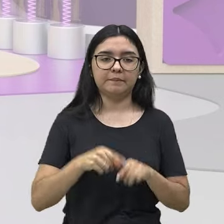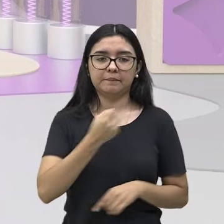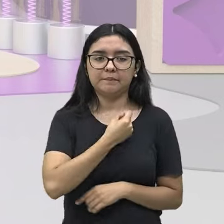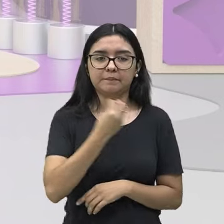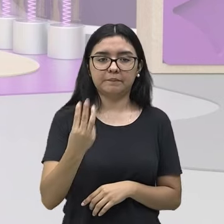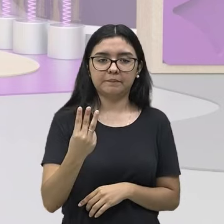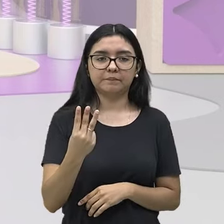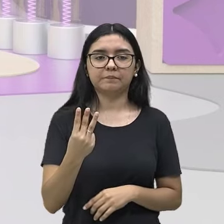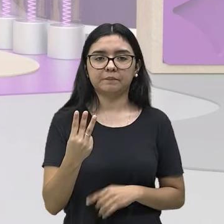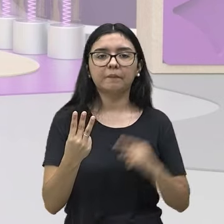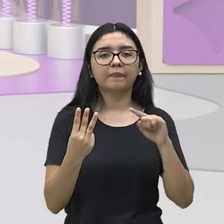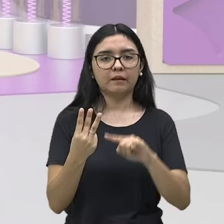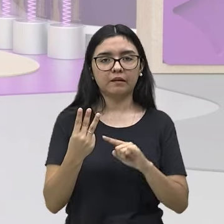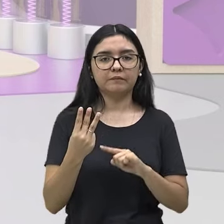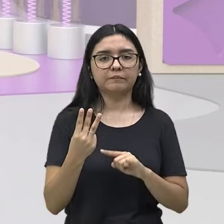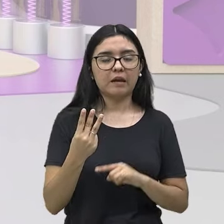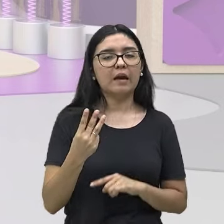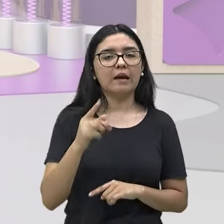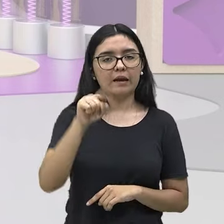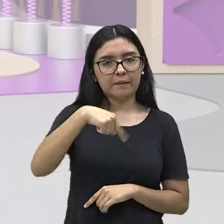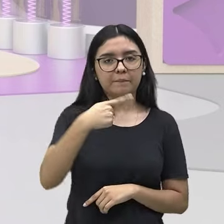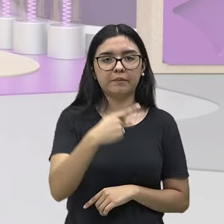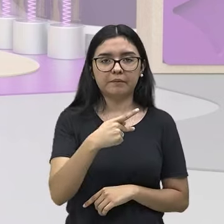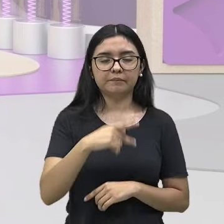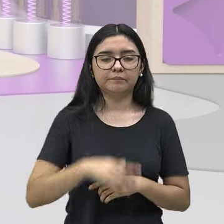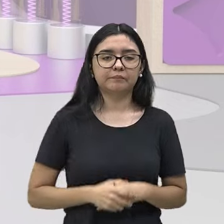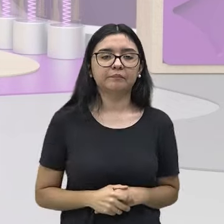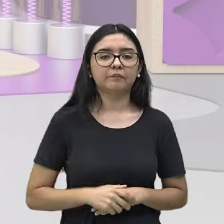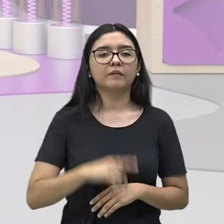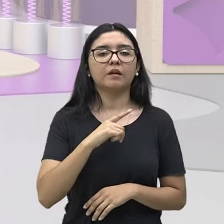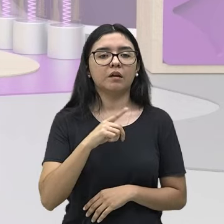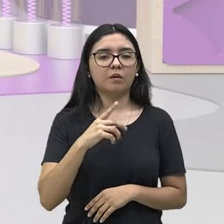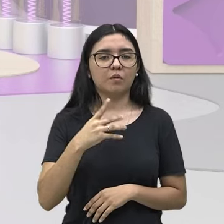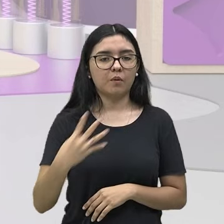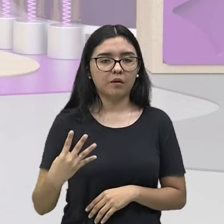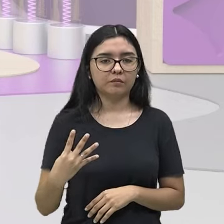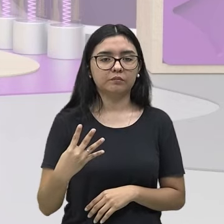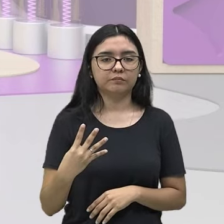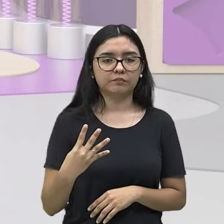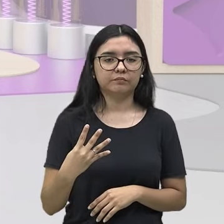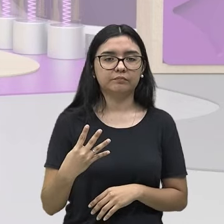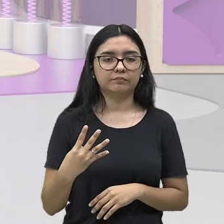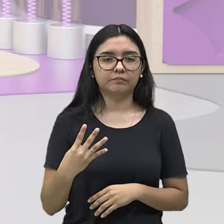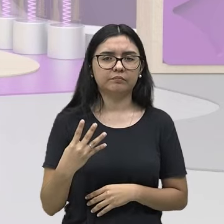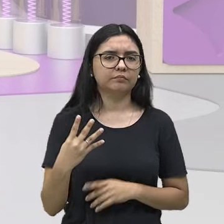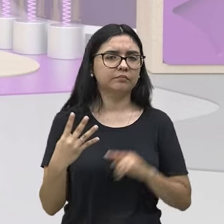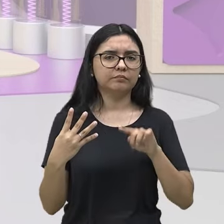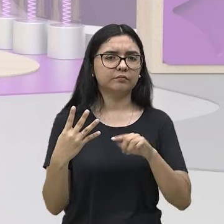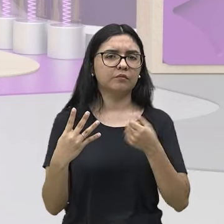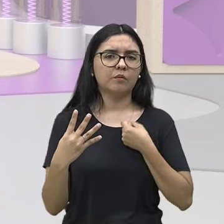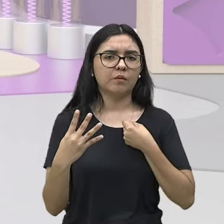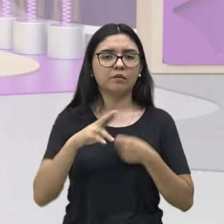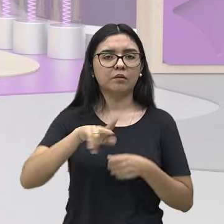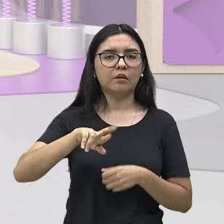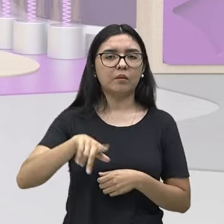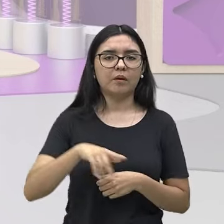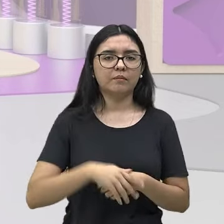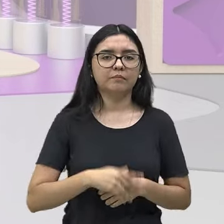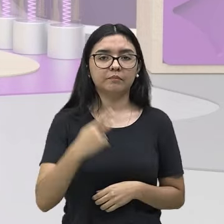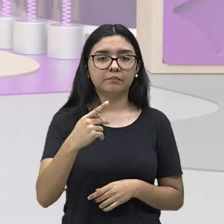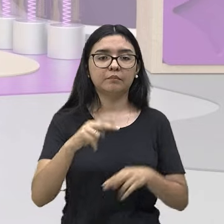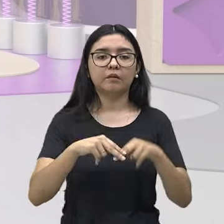O 3 também é primo. Depois temos o 4. E aí sim, o 4 não é primo. Por quê? Porque ele